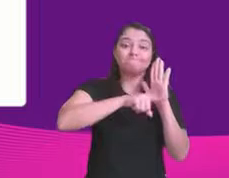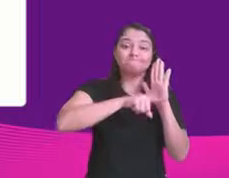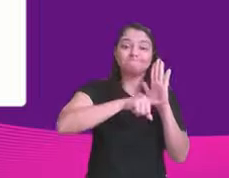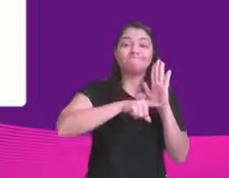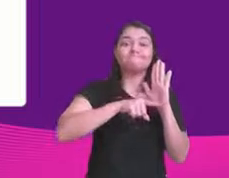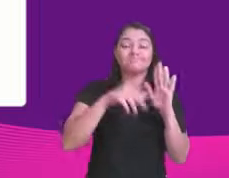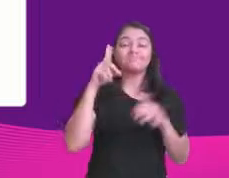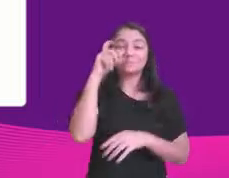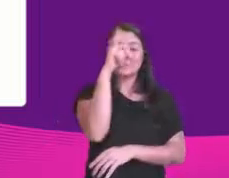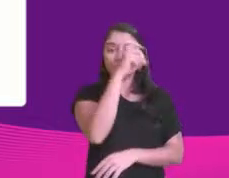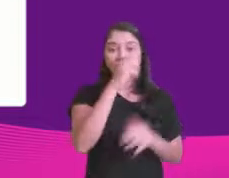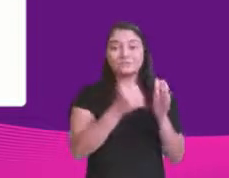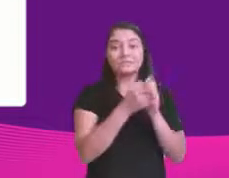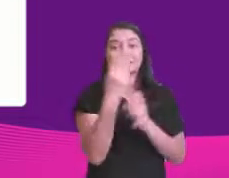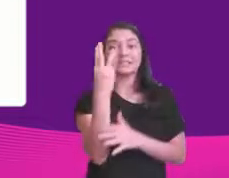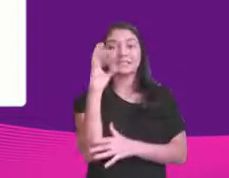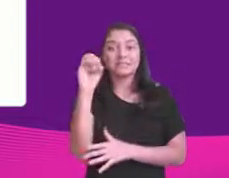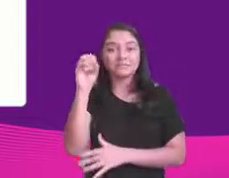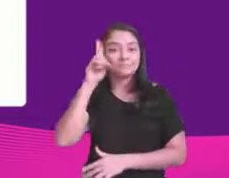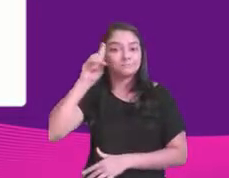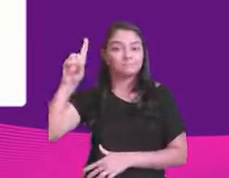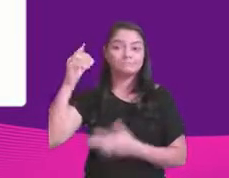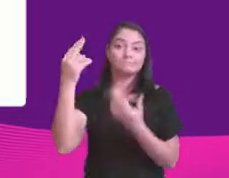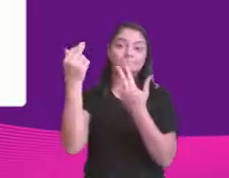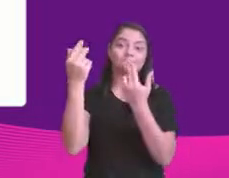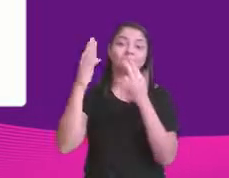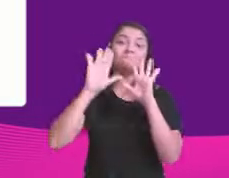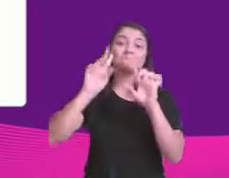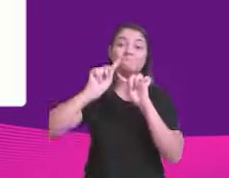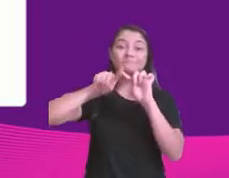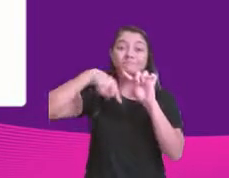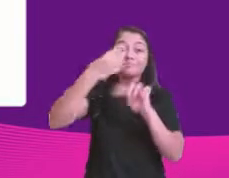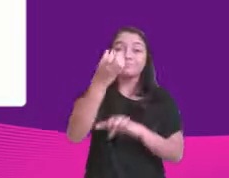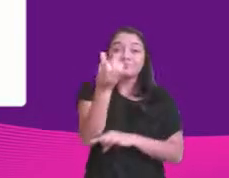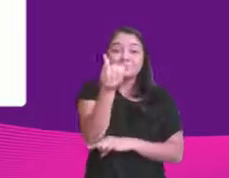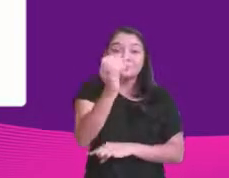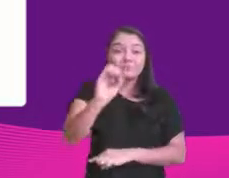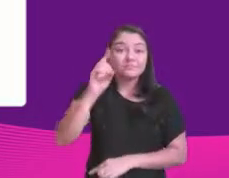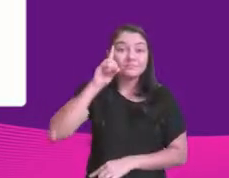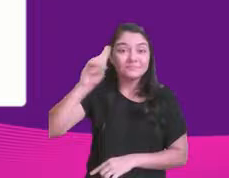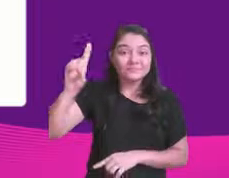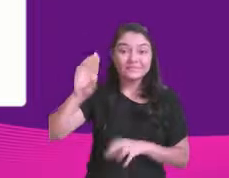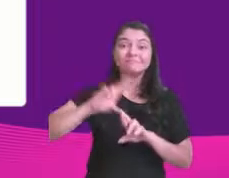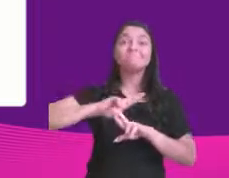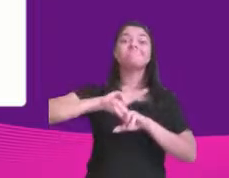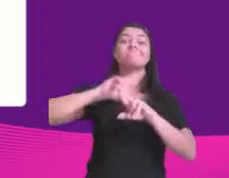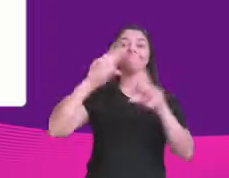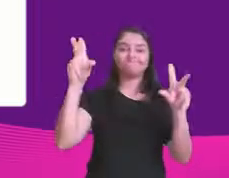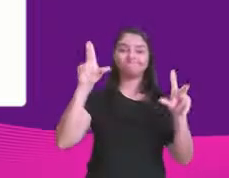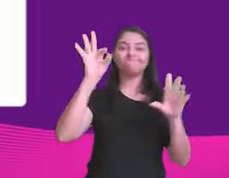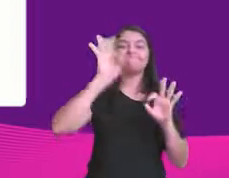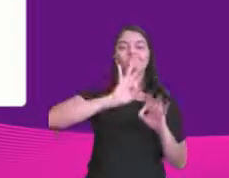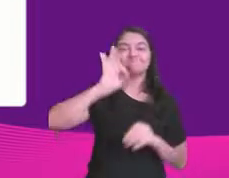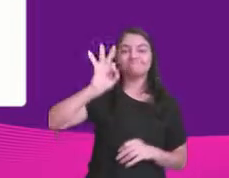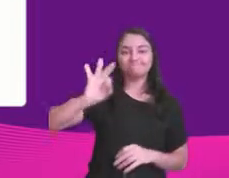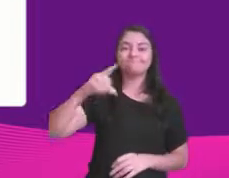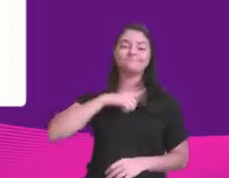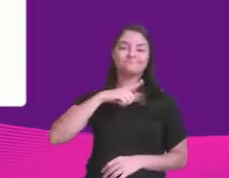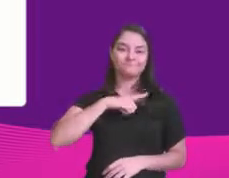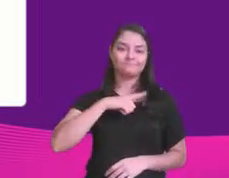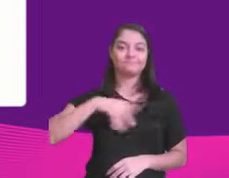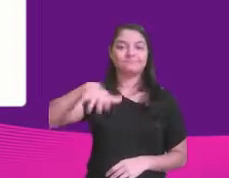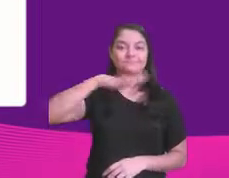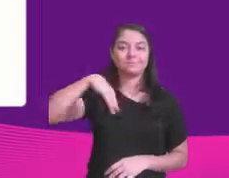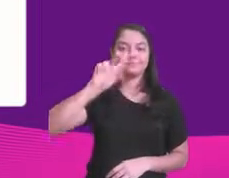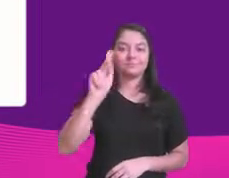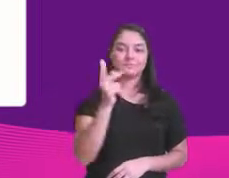30 dias foram iguais para os dois braços, mas quando a gente vai para 60 dias, já houve uma diferença estatística entre os braços da